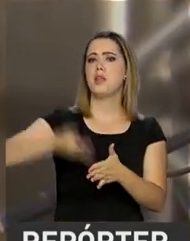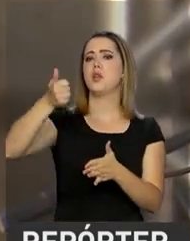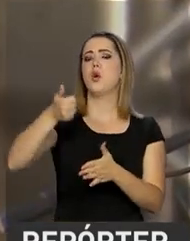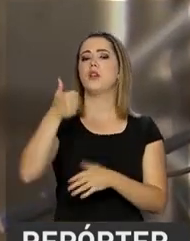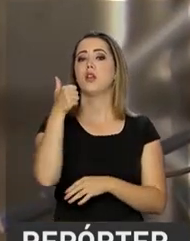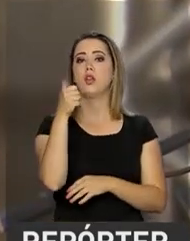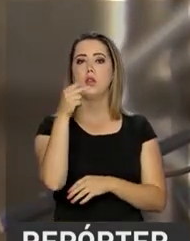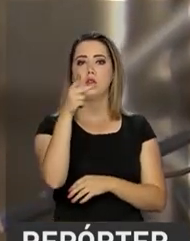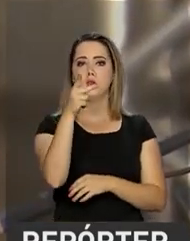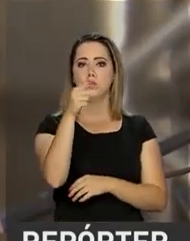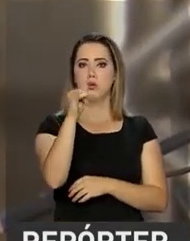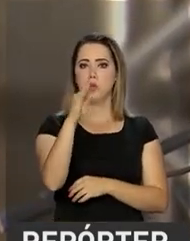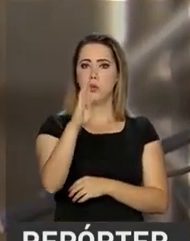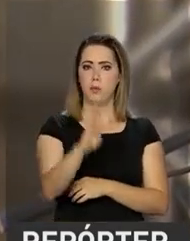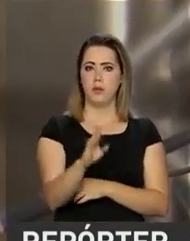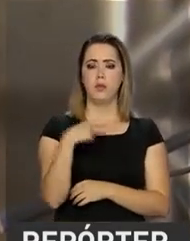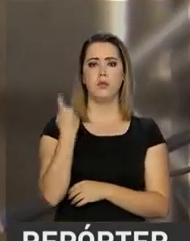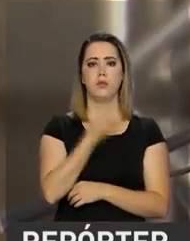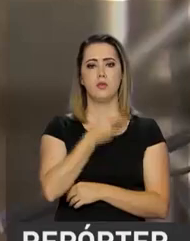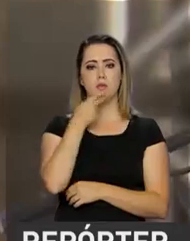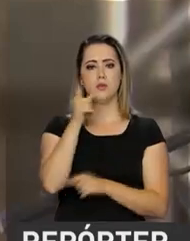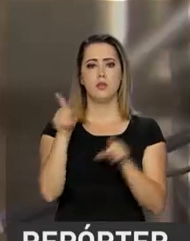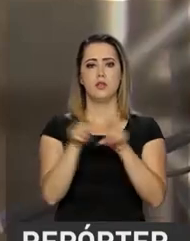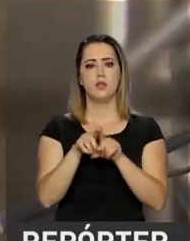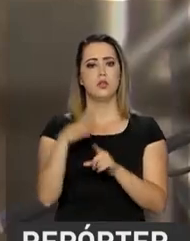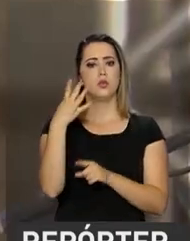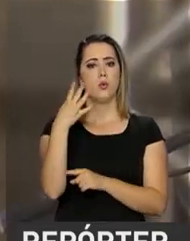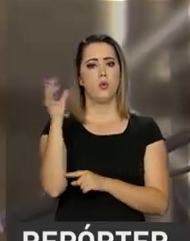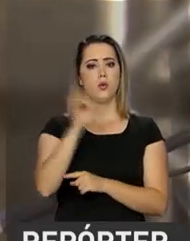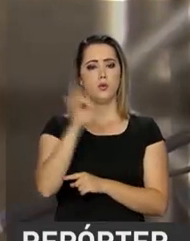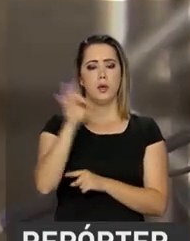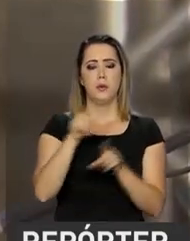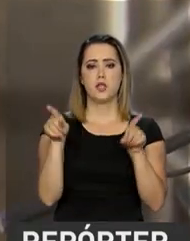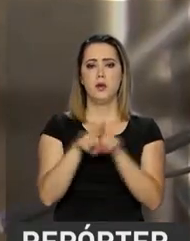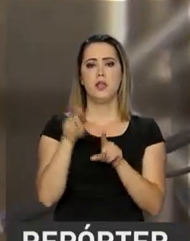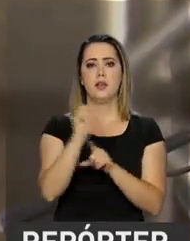1 4 por cento